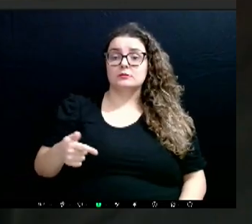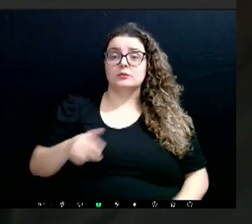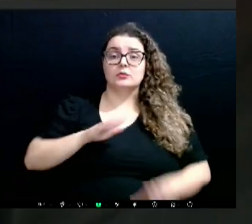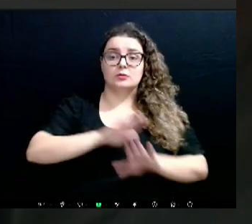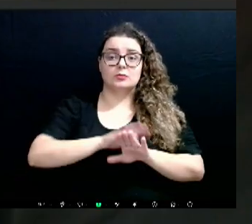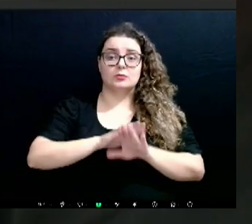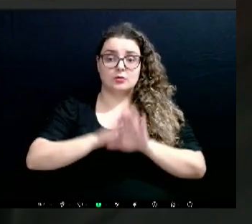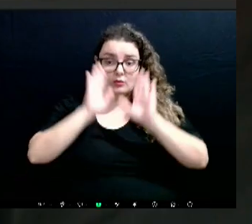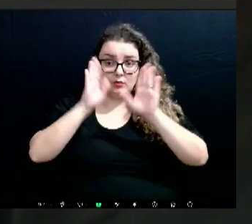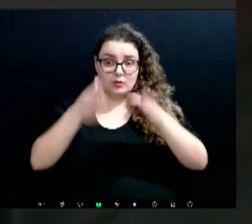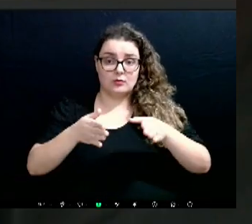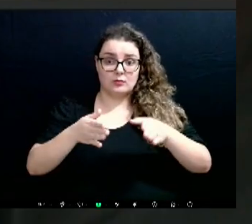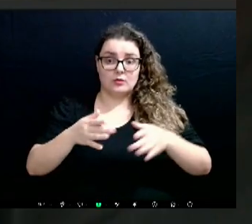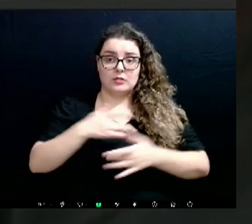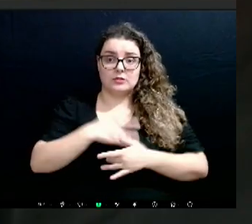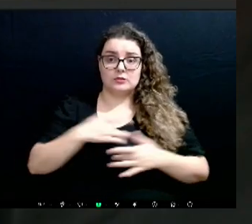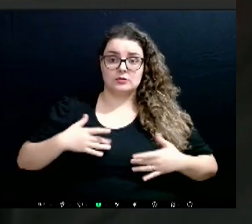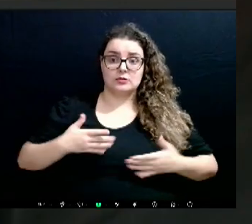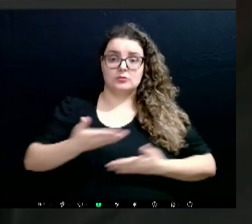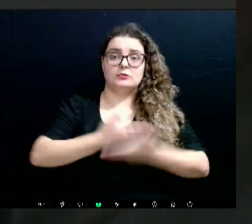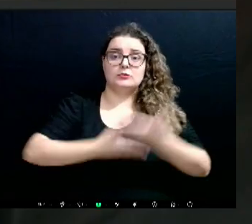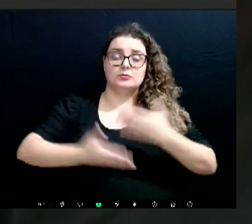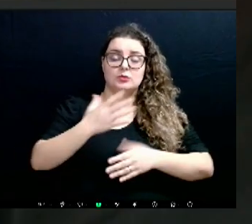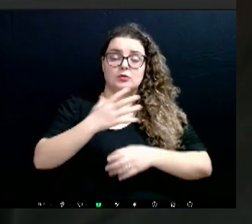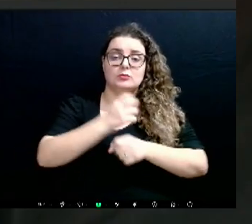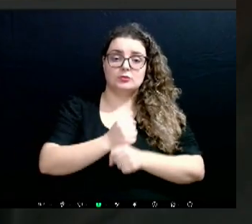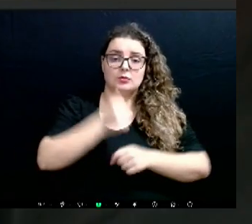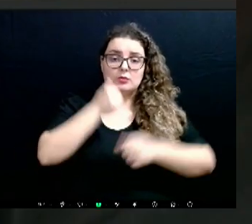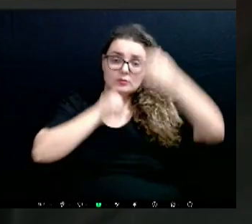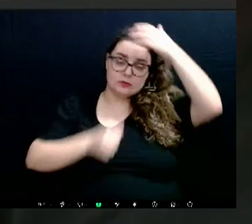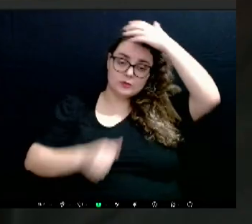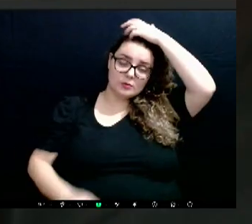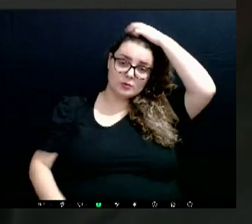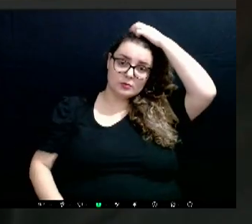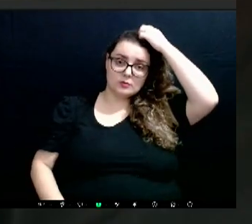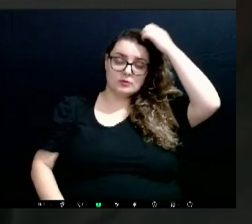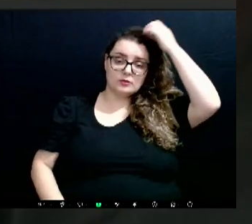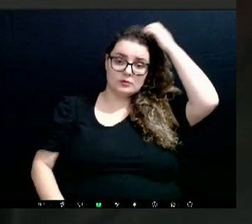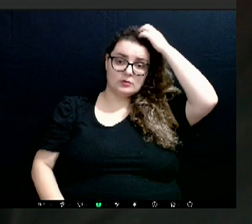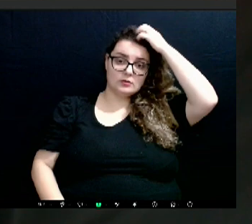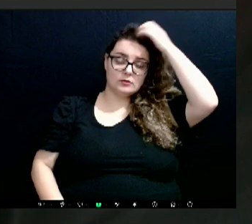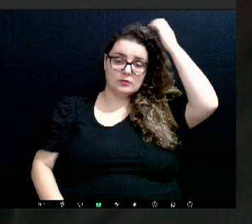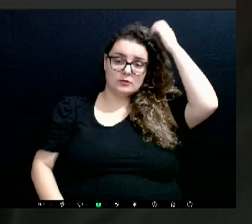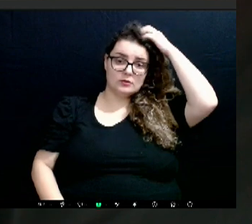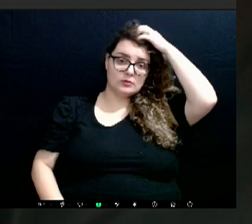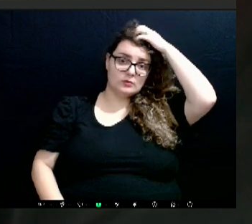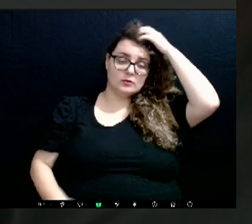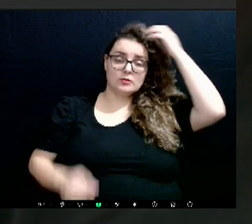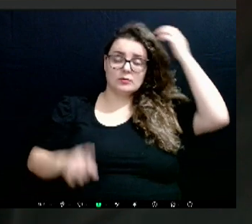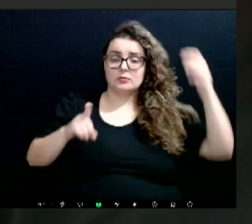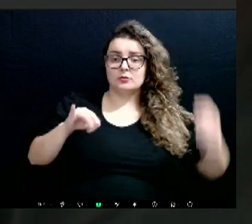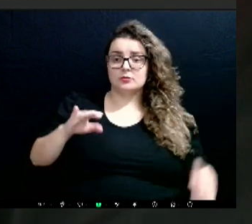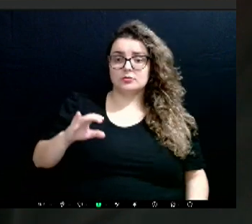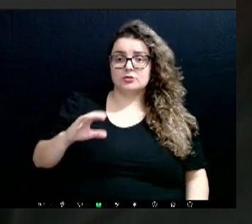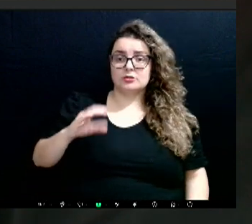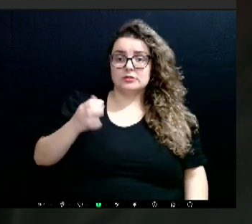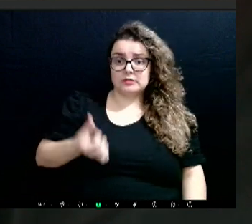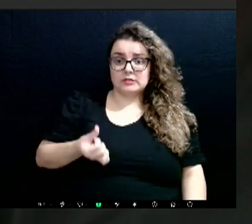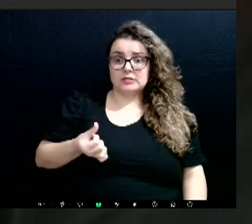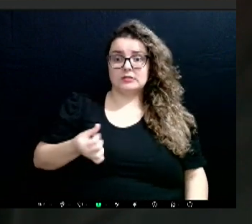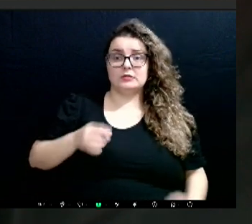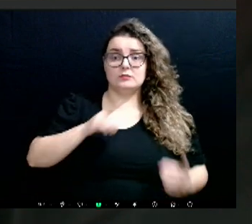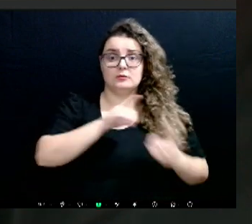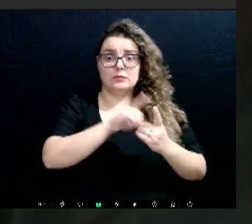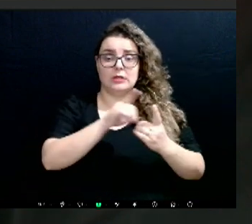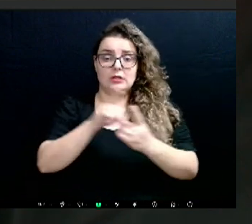saúde integral da mulher. Hoje, o Centro de Saúde do DIC 6 vai promover um atendimento aí agora